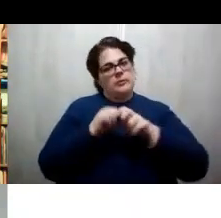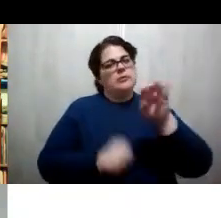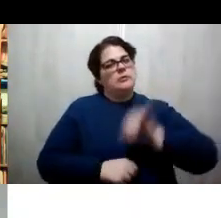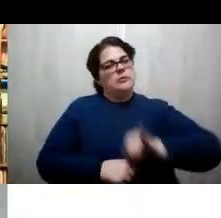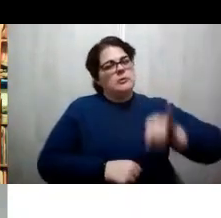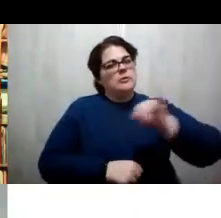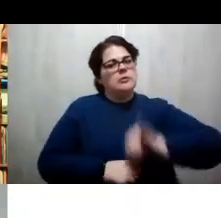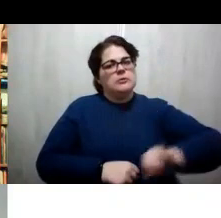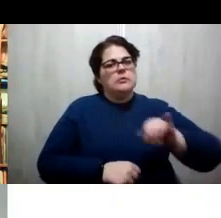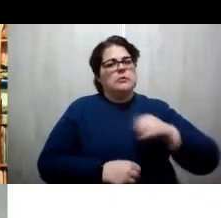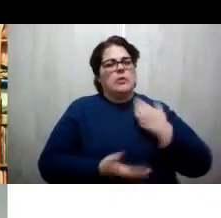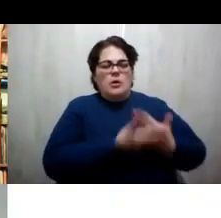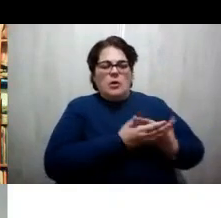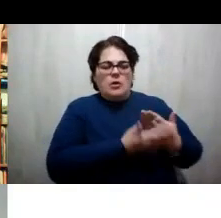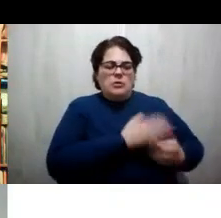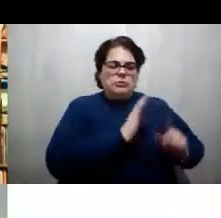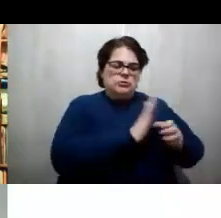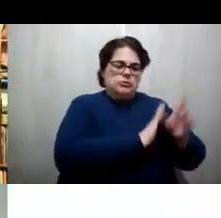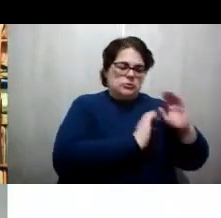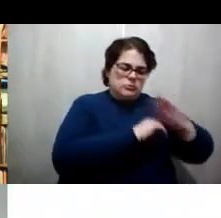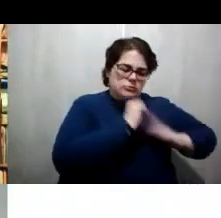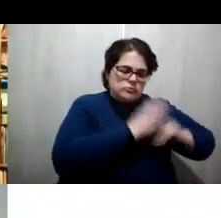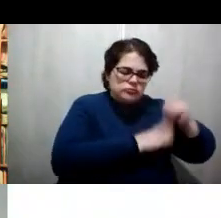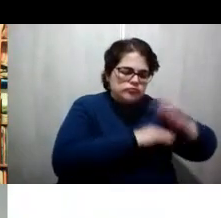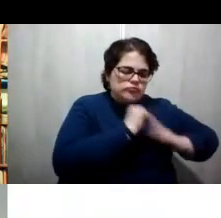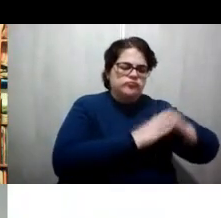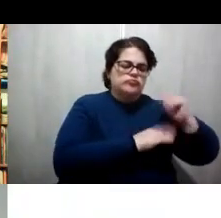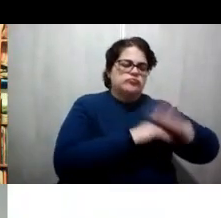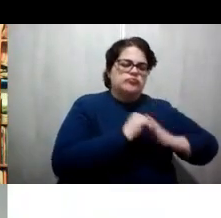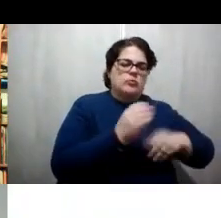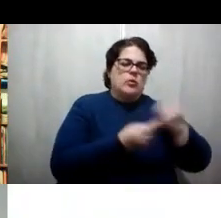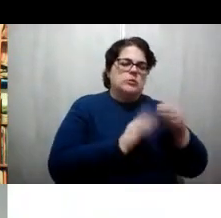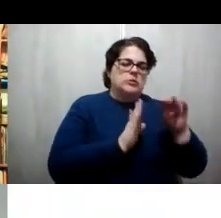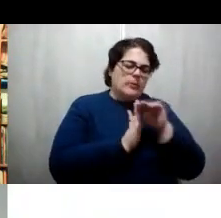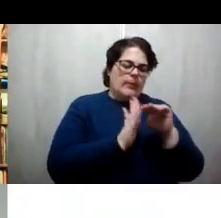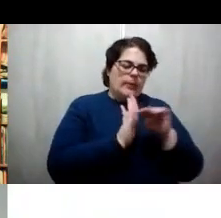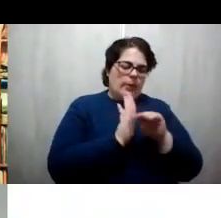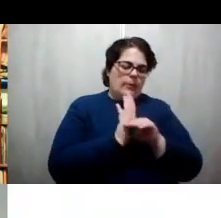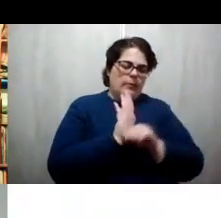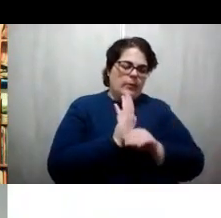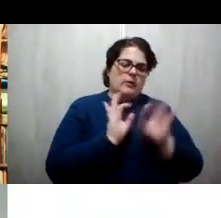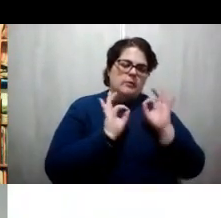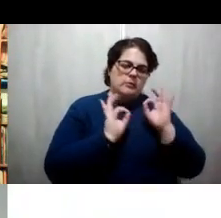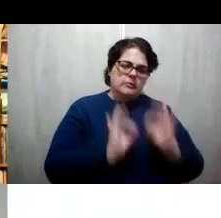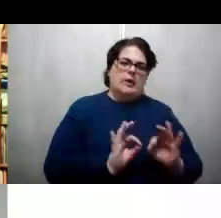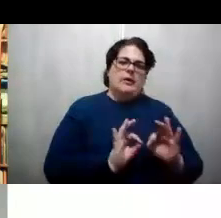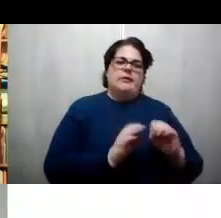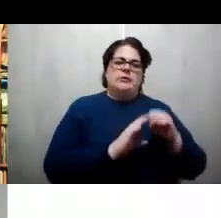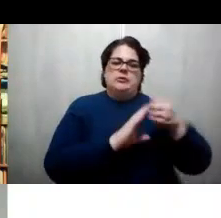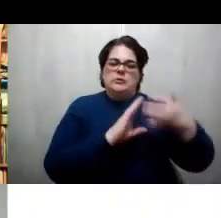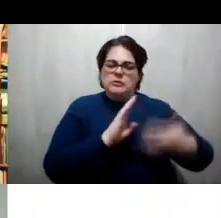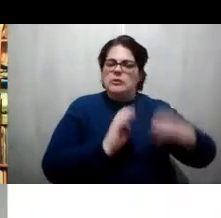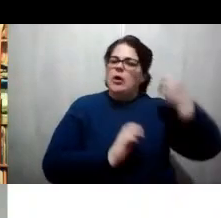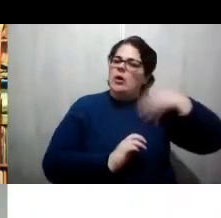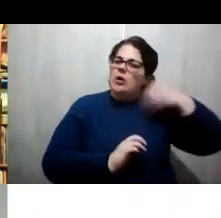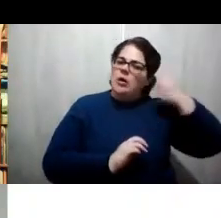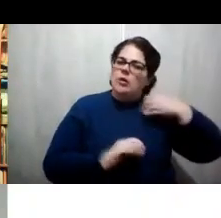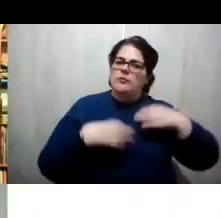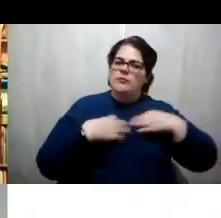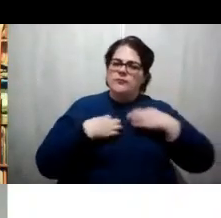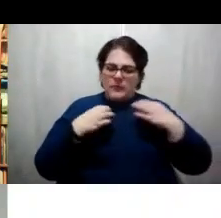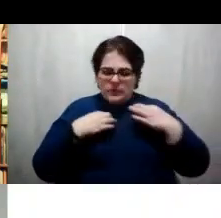gente construir um modelo de descrição de alegoria, de fantasia,